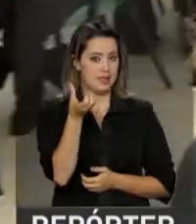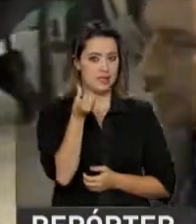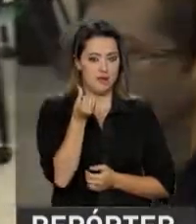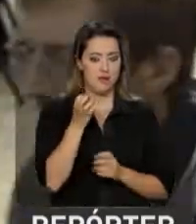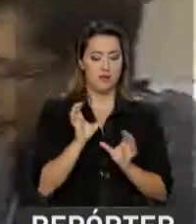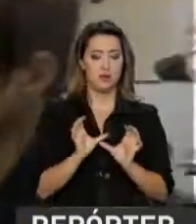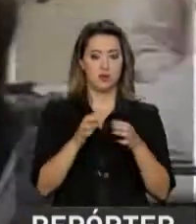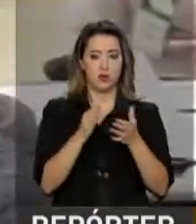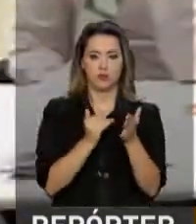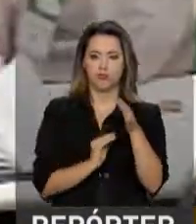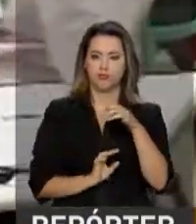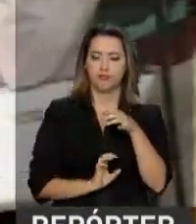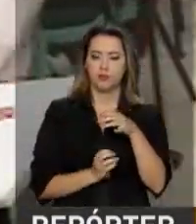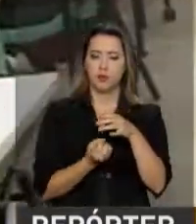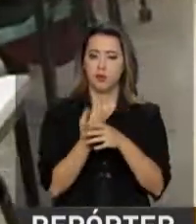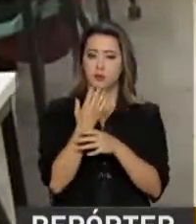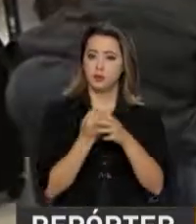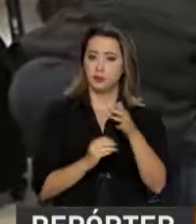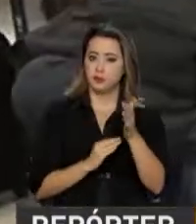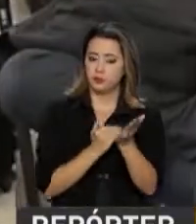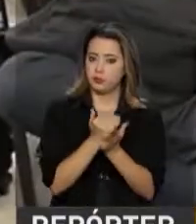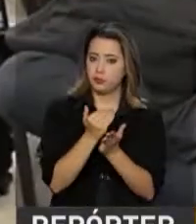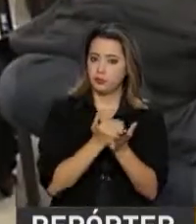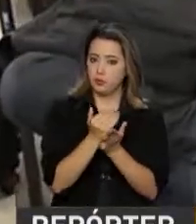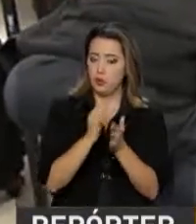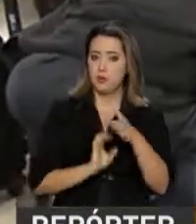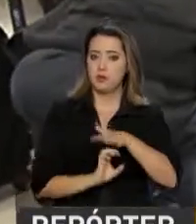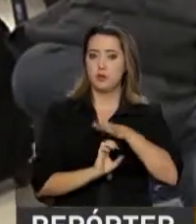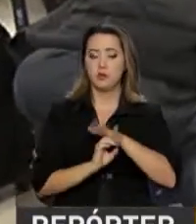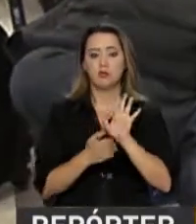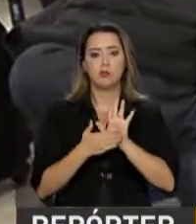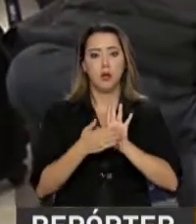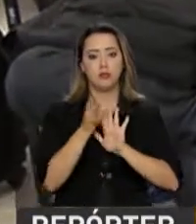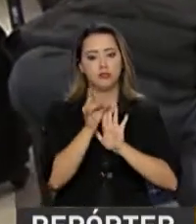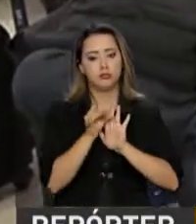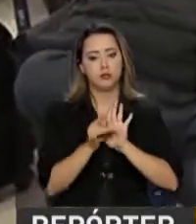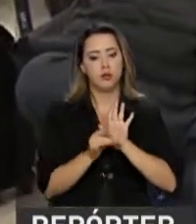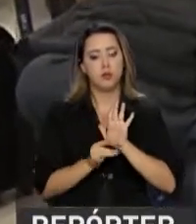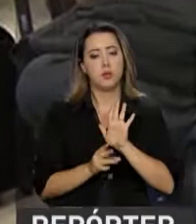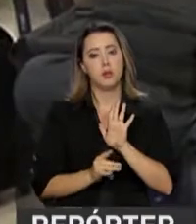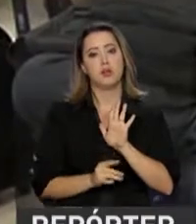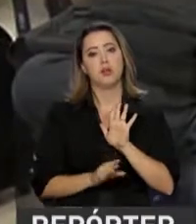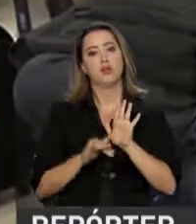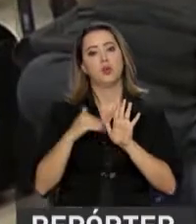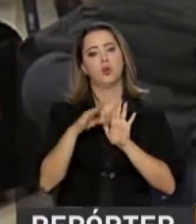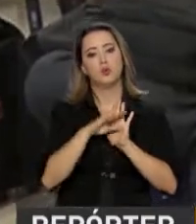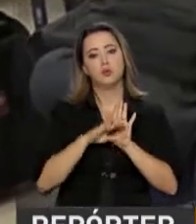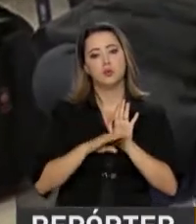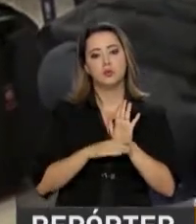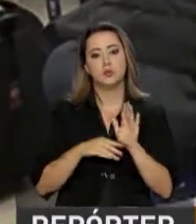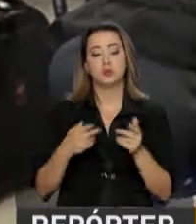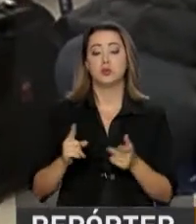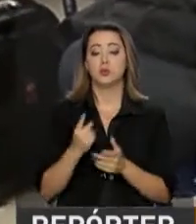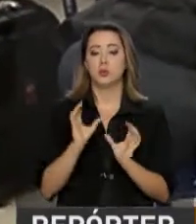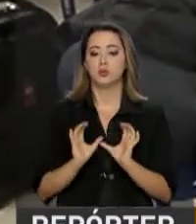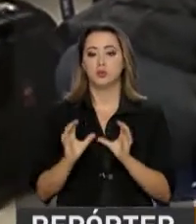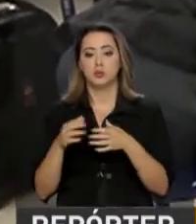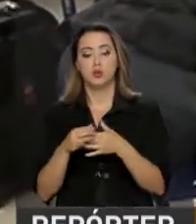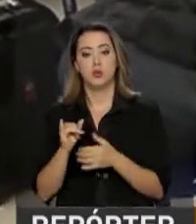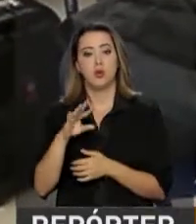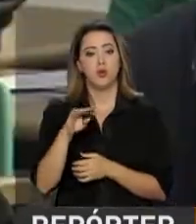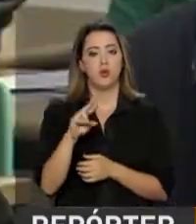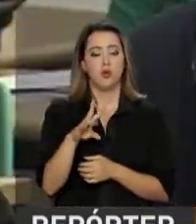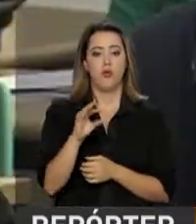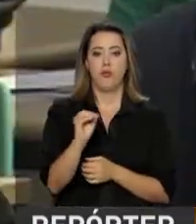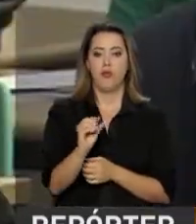tiveram a oportunidade de apresentar seus projetos a investidores no primeiro ciclo de aceleração do noblat no